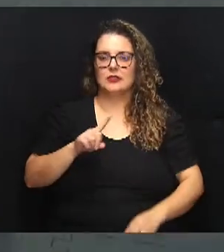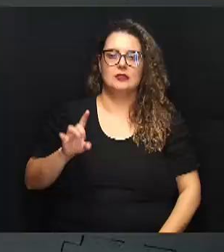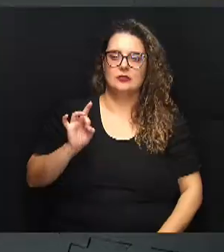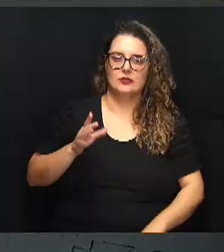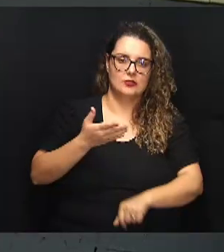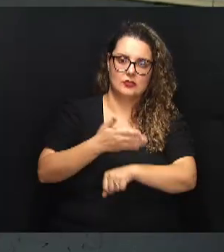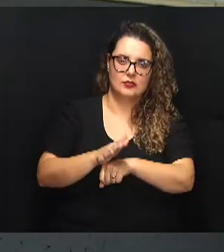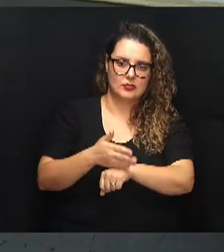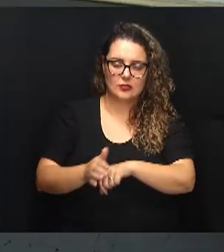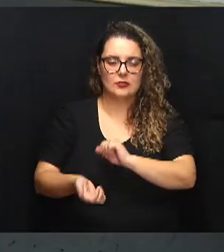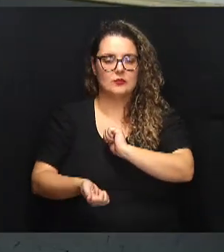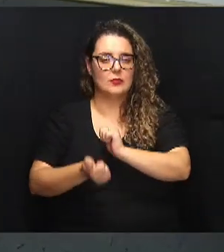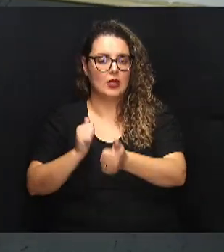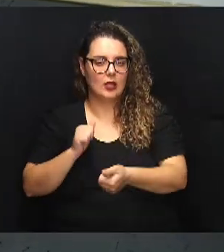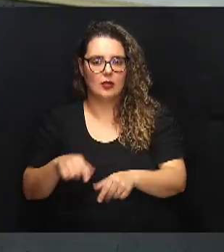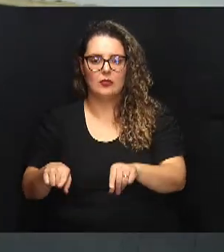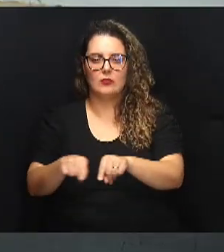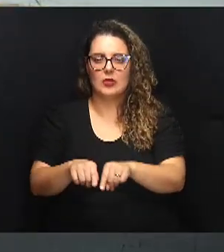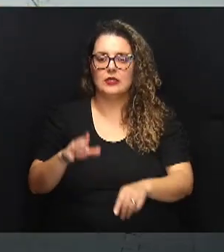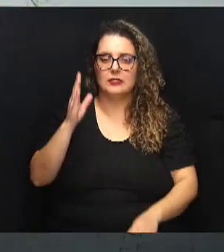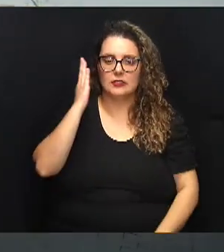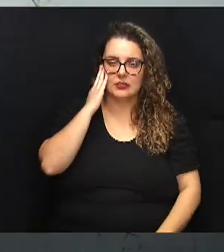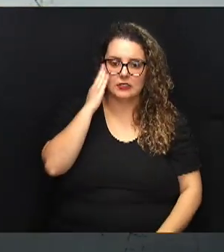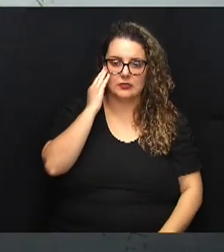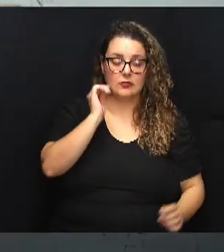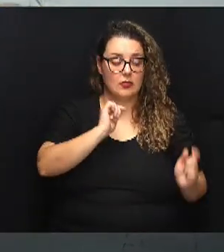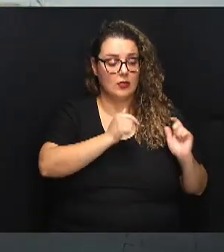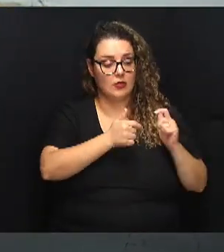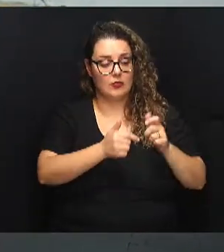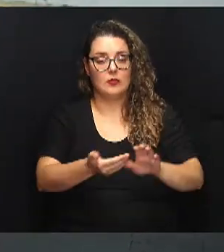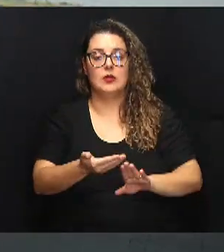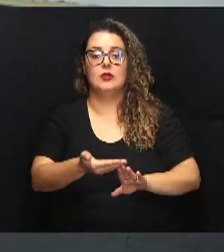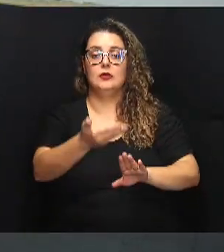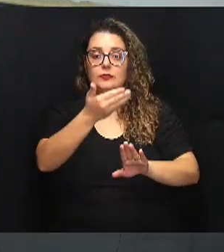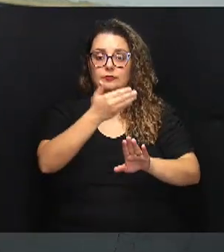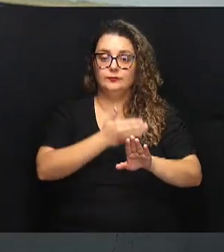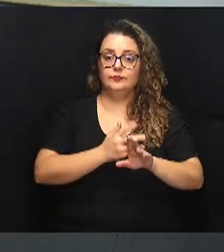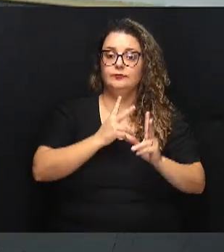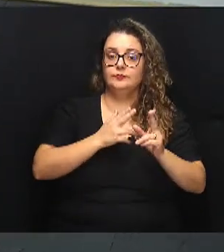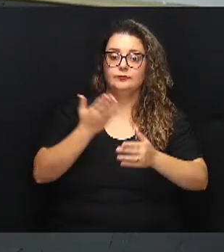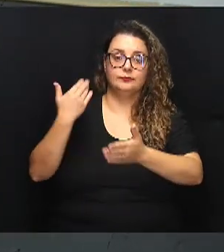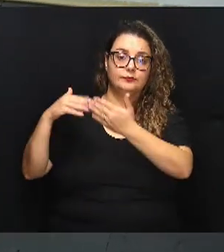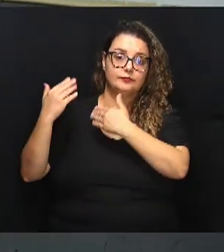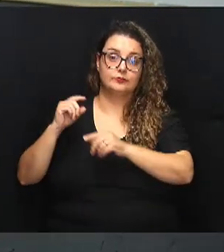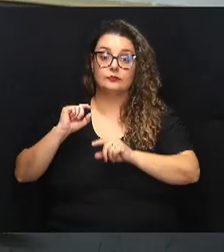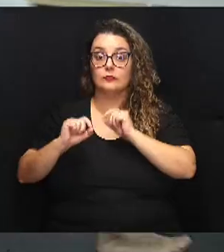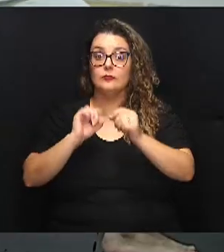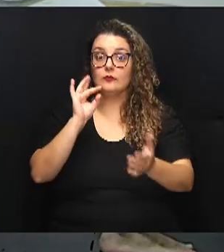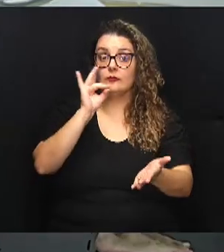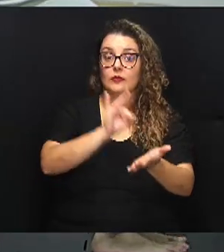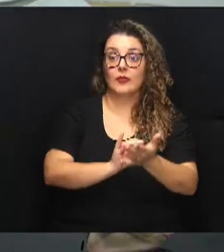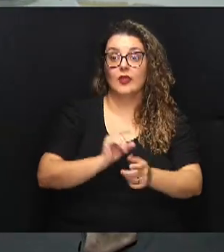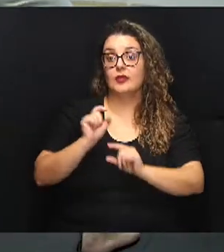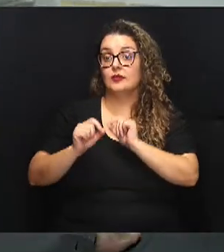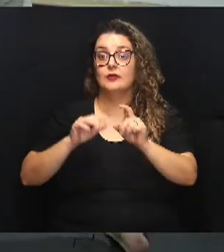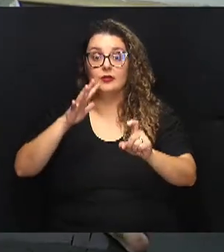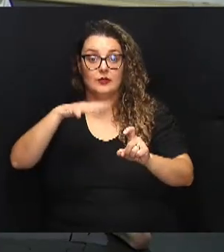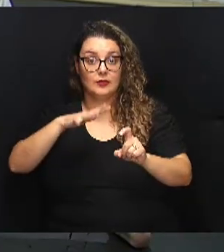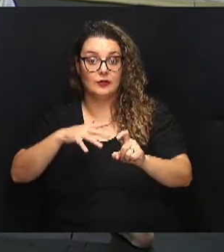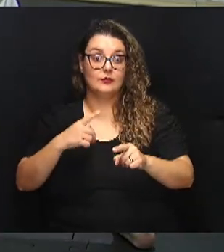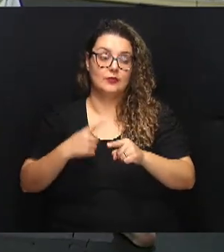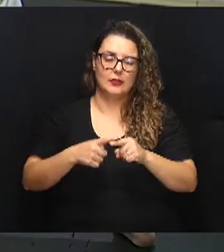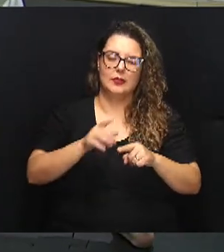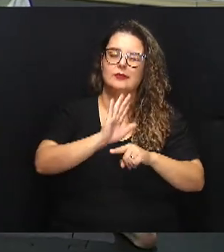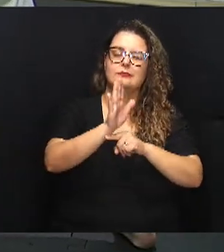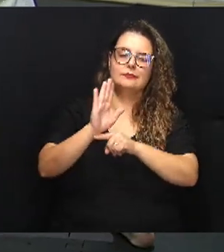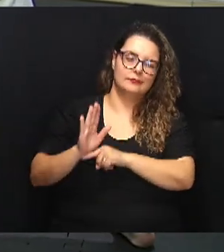praticar o esporte, mas também entender a tradição por trás. Então, como que era na época, o que é real, o que é mito, né? Porque tem muito filme